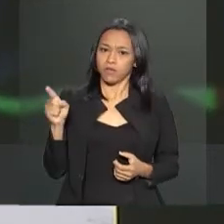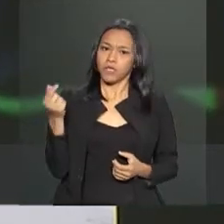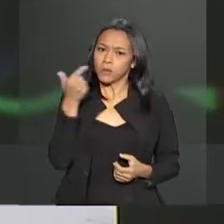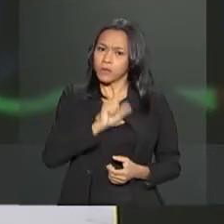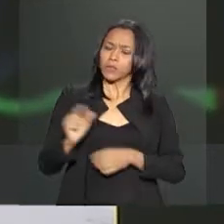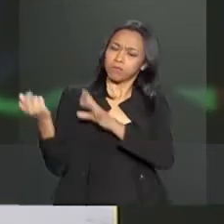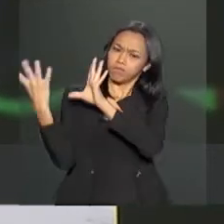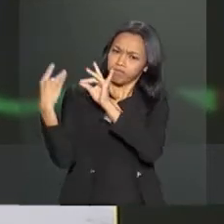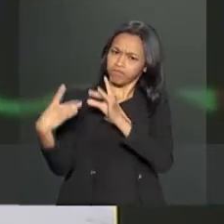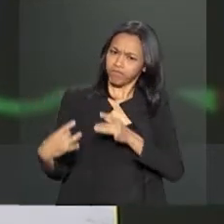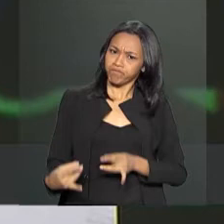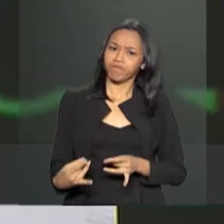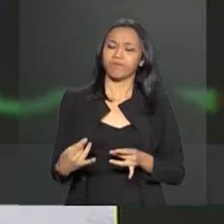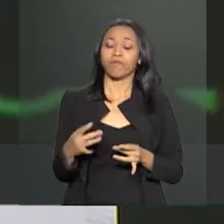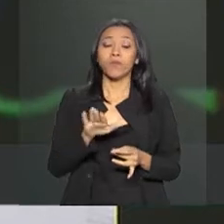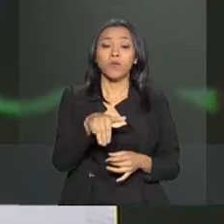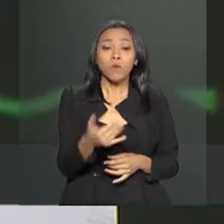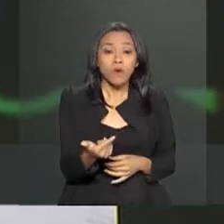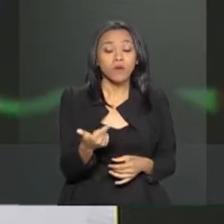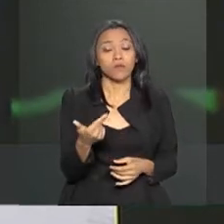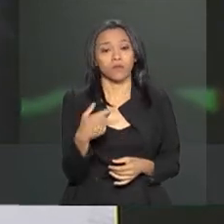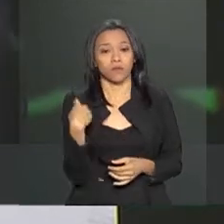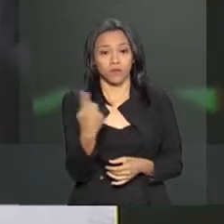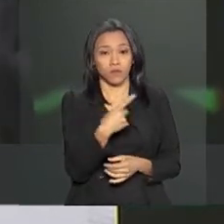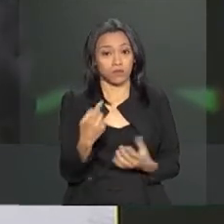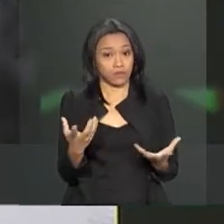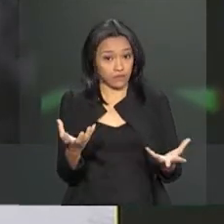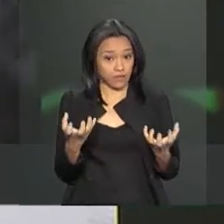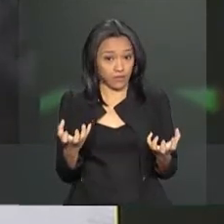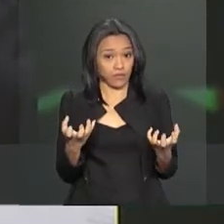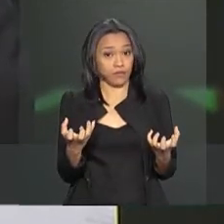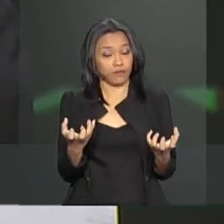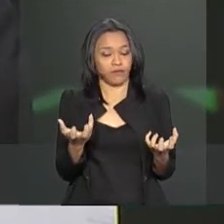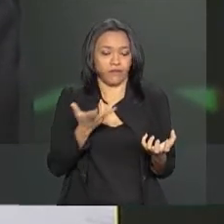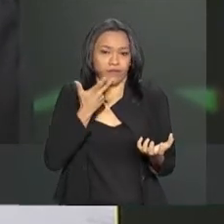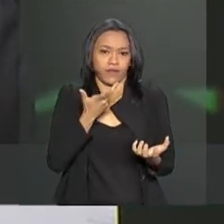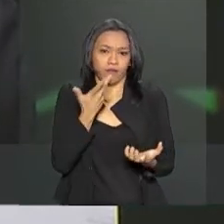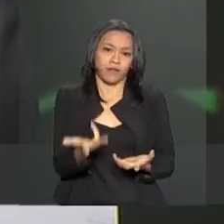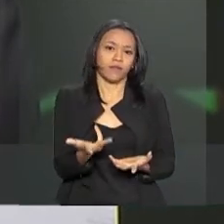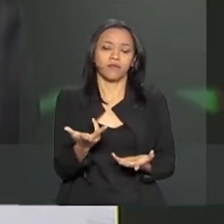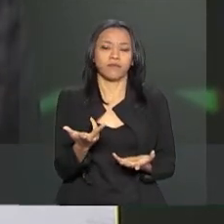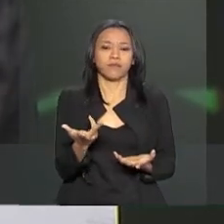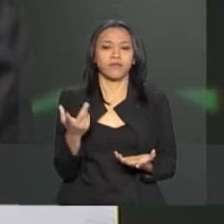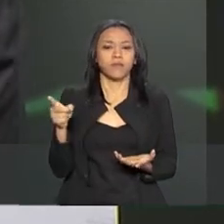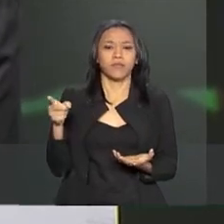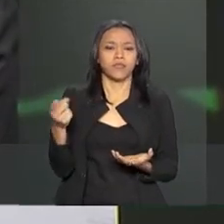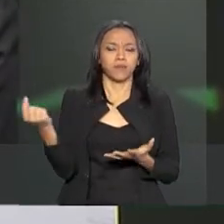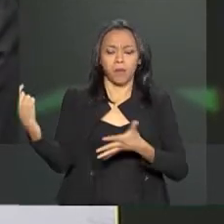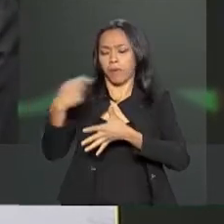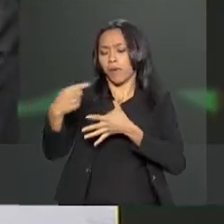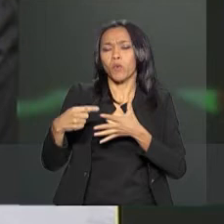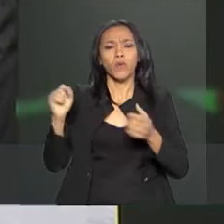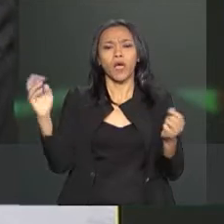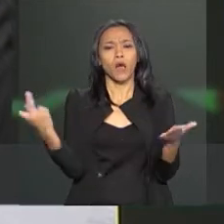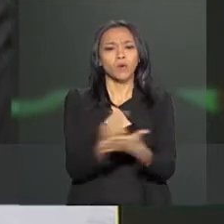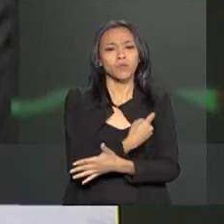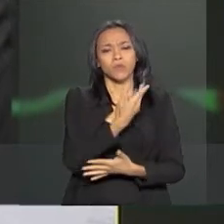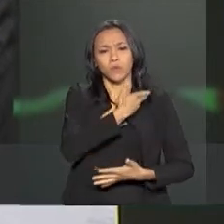vezes, quando se quer declarar as obras,